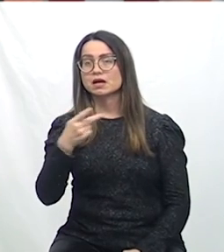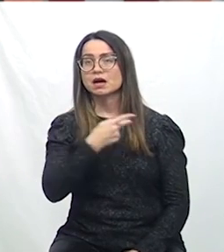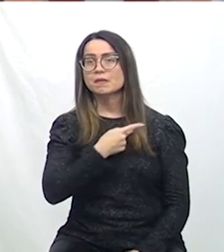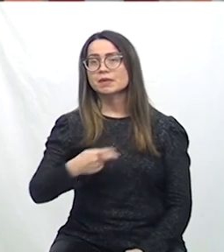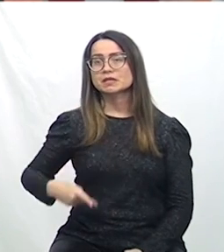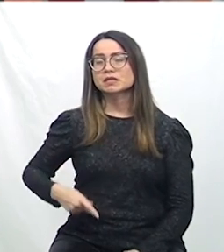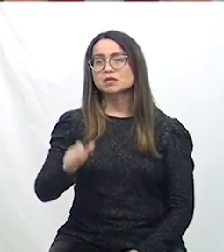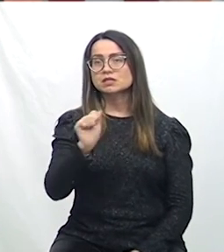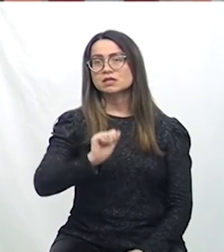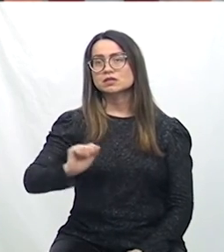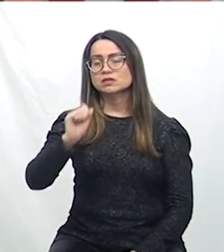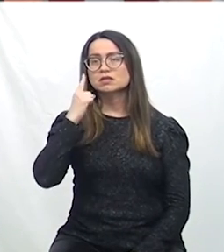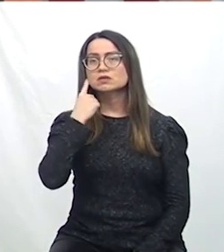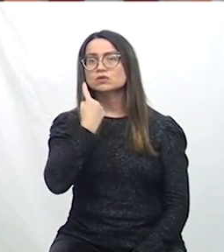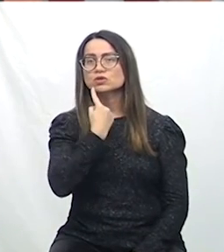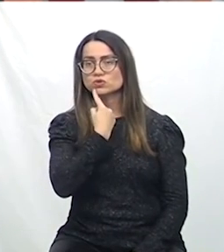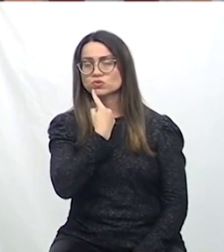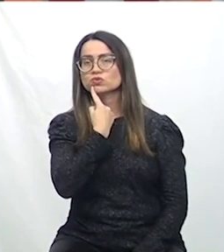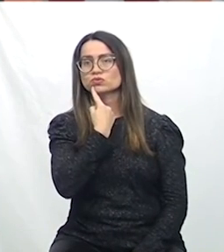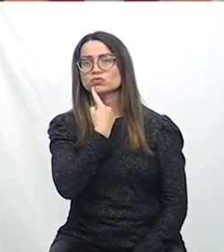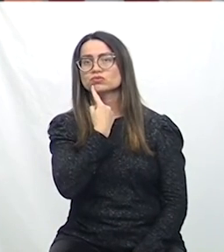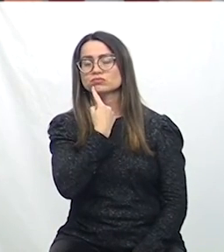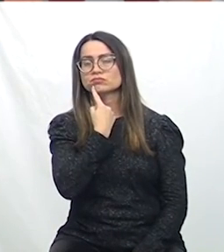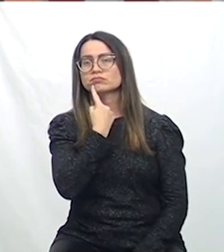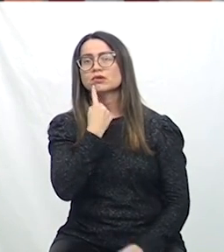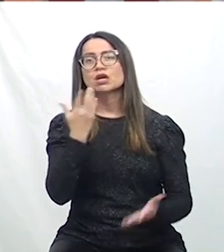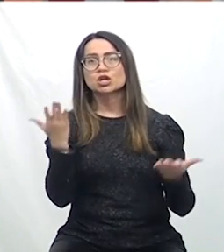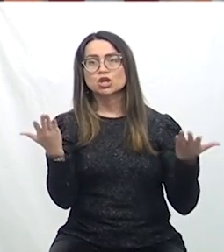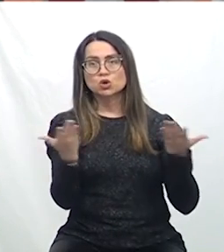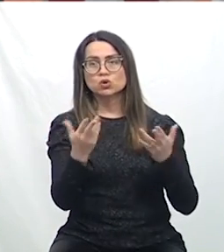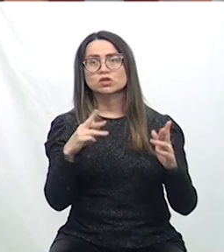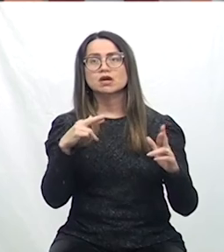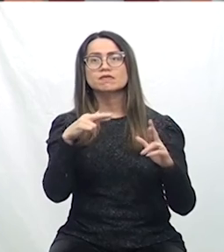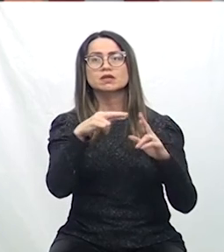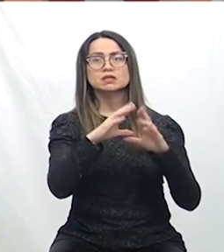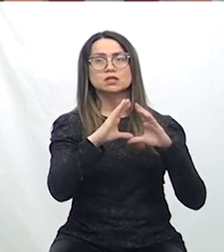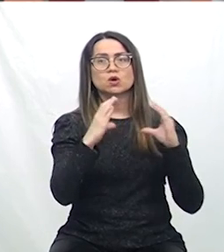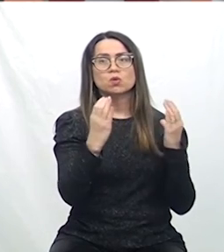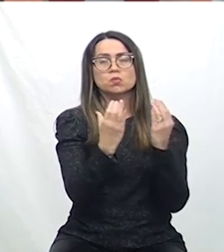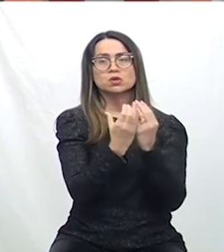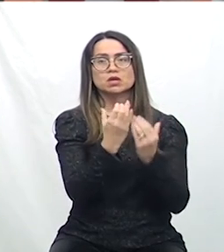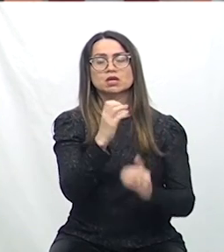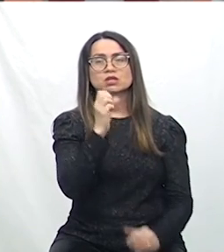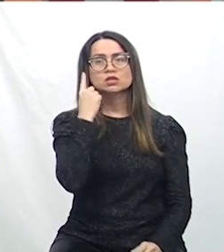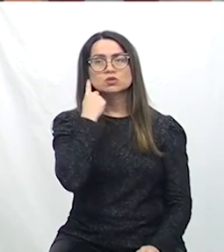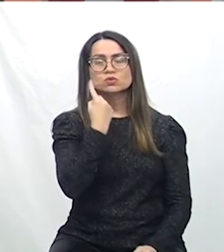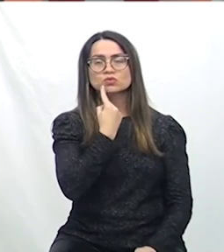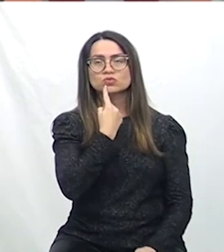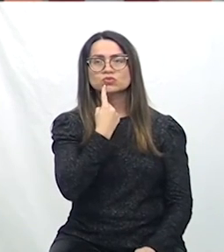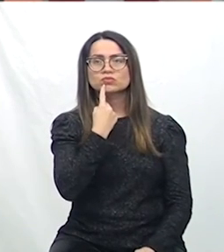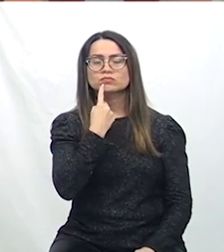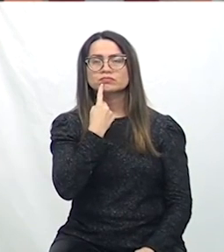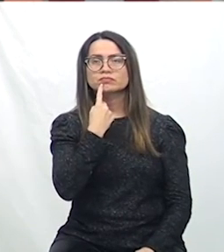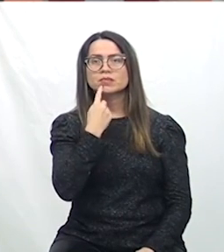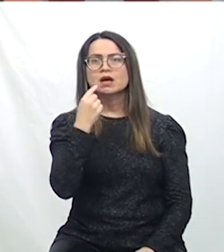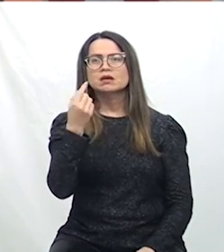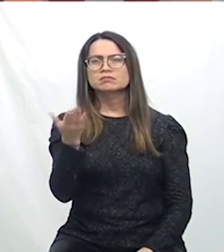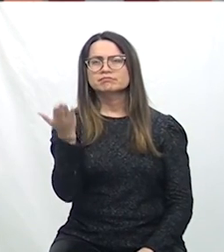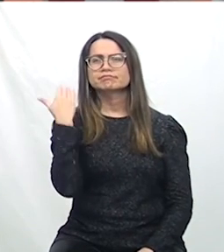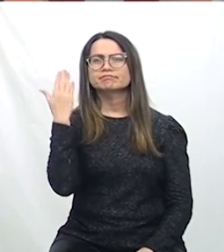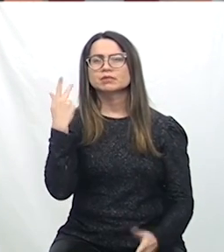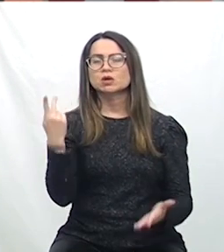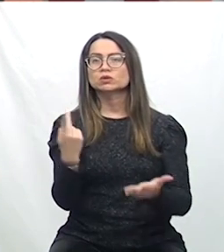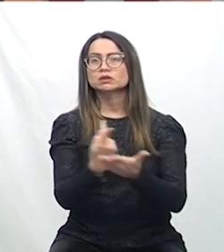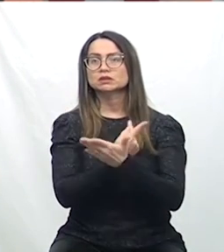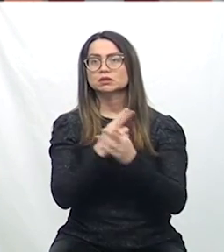que representa hoje toda a comunidade aqui. E nós tivemos uma audiência pública nesta casa, inclusive